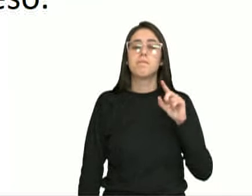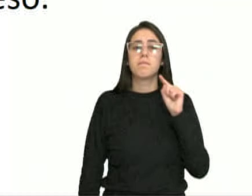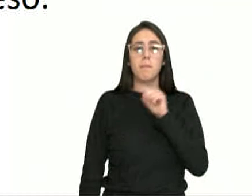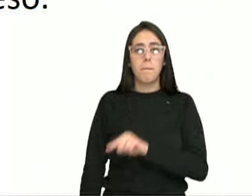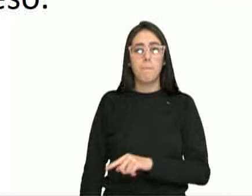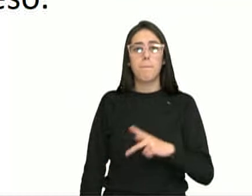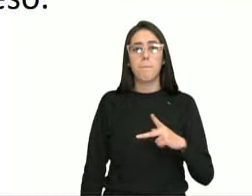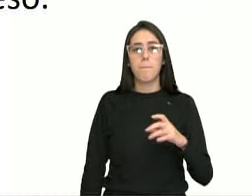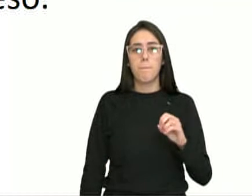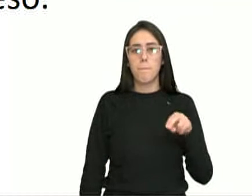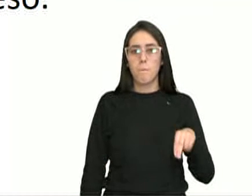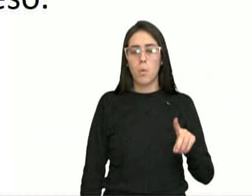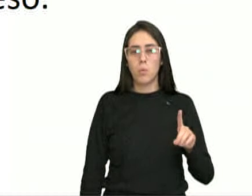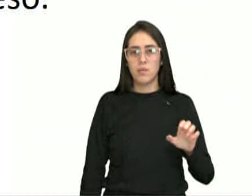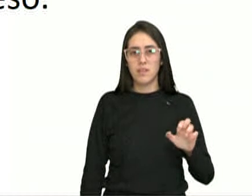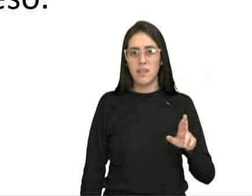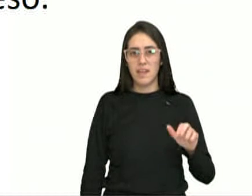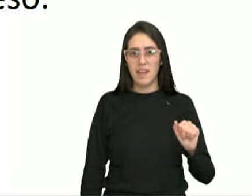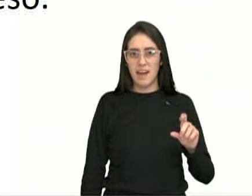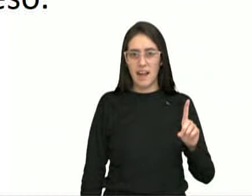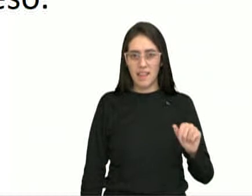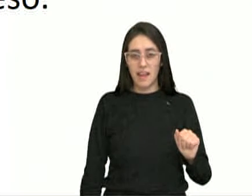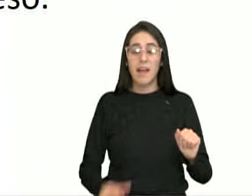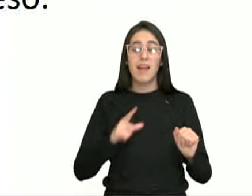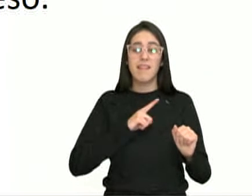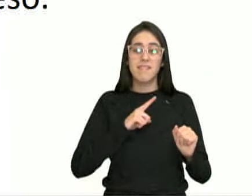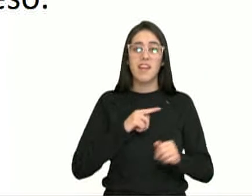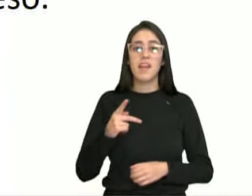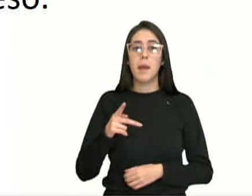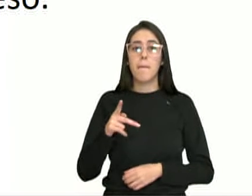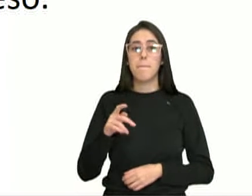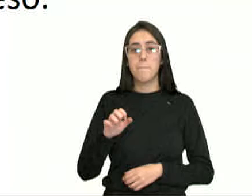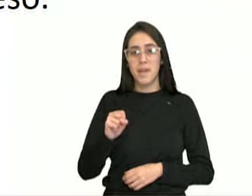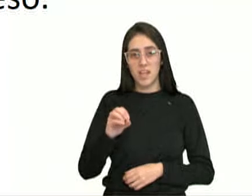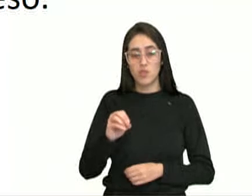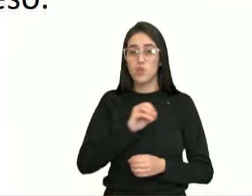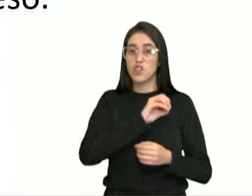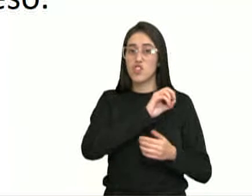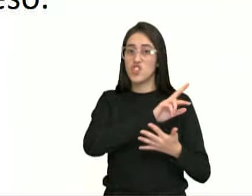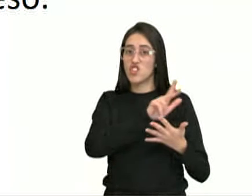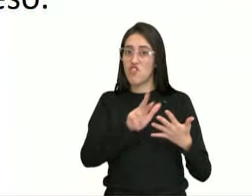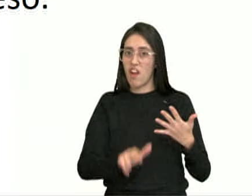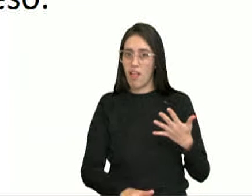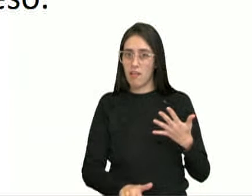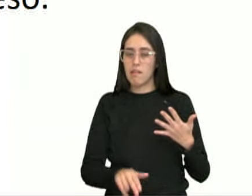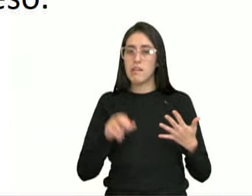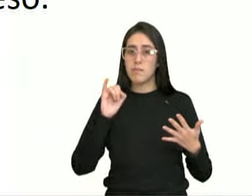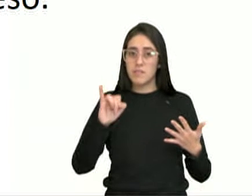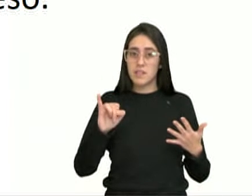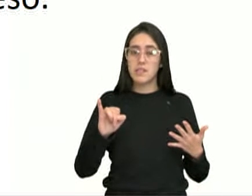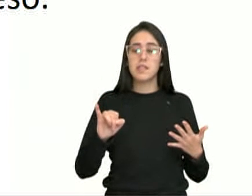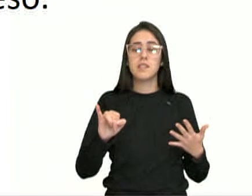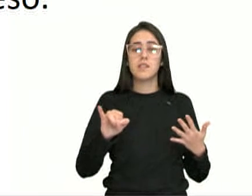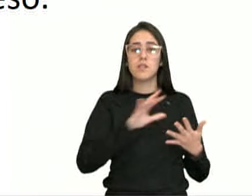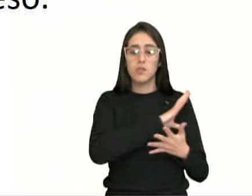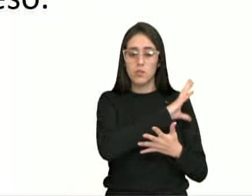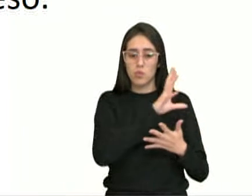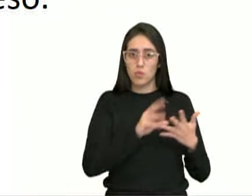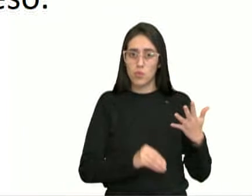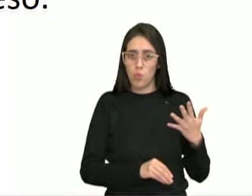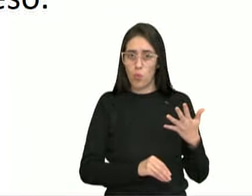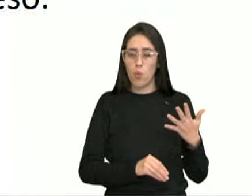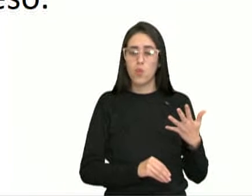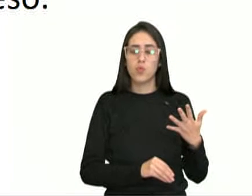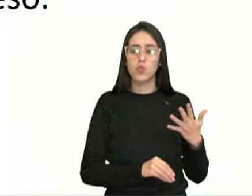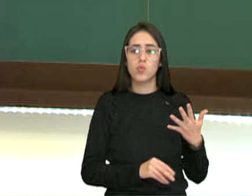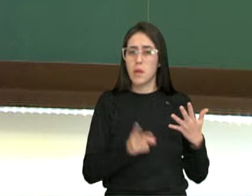nós associamos pesos diferentes. Se todos os termos ou os valores estiverem associados